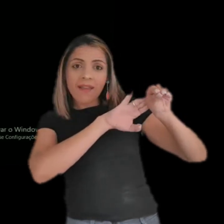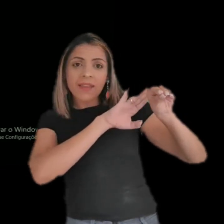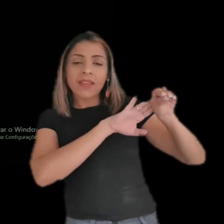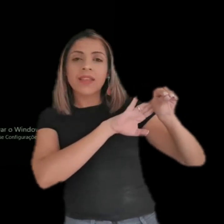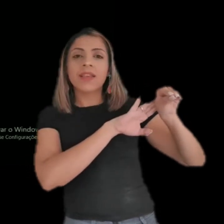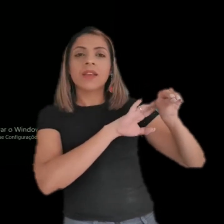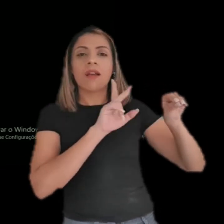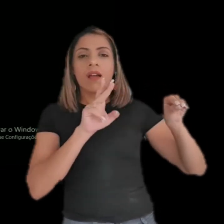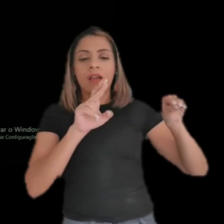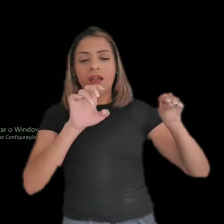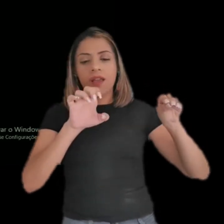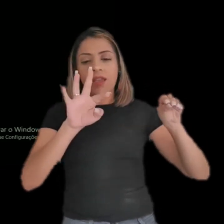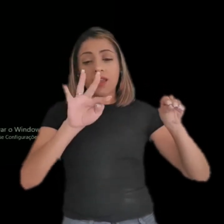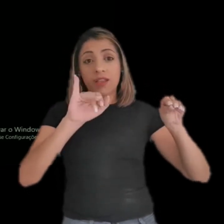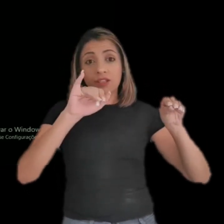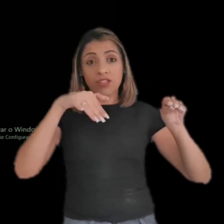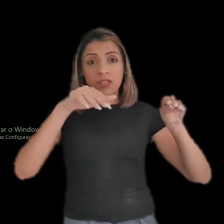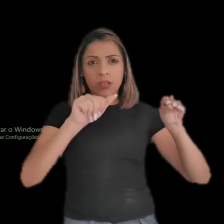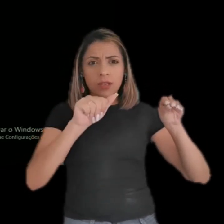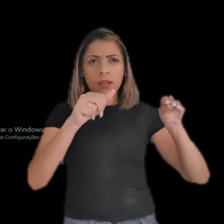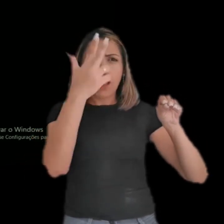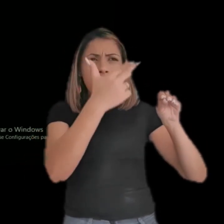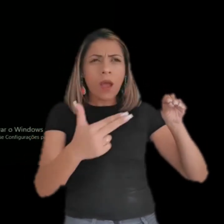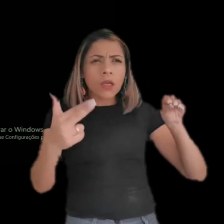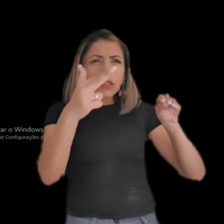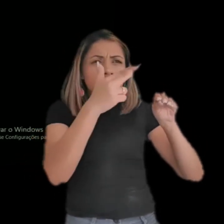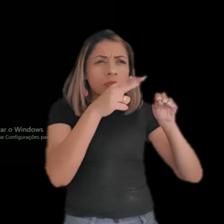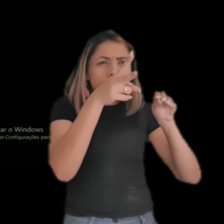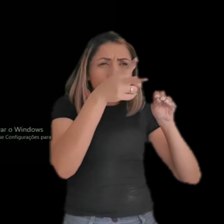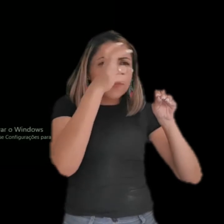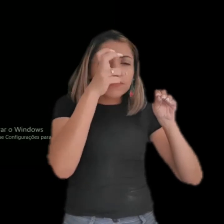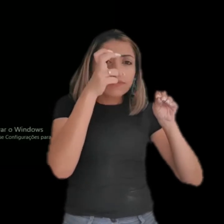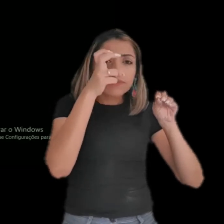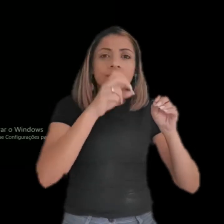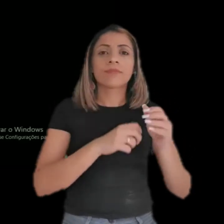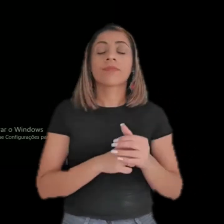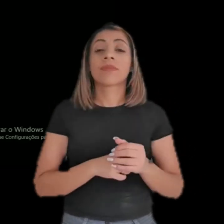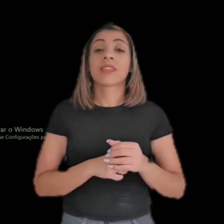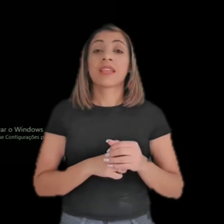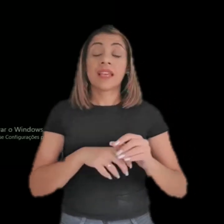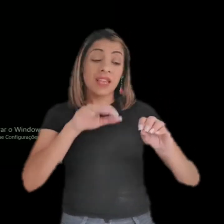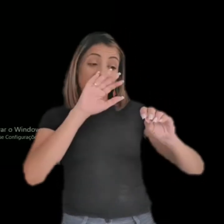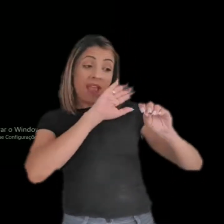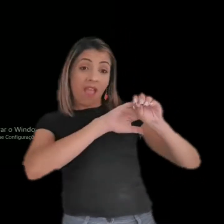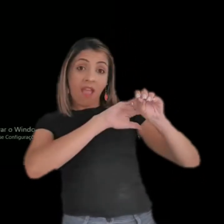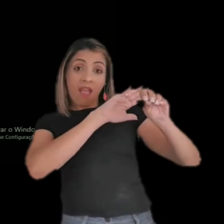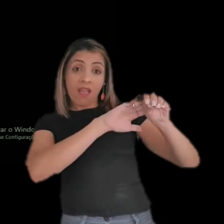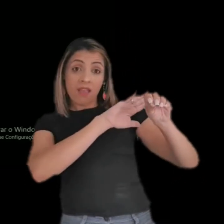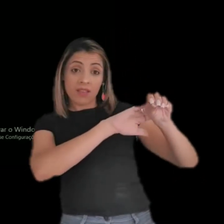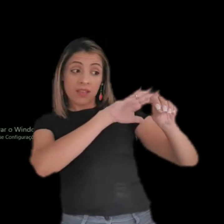onde essa imagem vai ser projetada, como se fosse uma tela, tá? Atrás da retina vai ter os